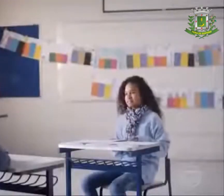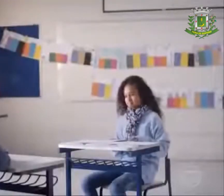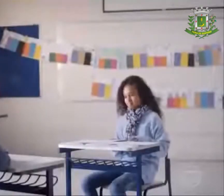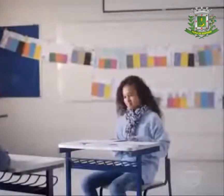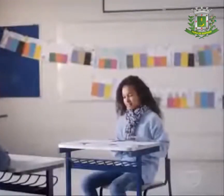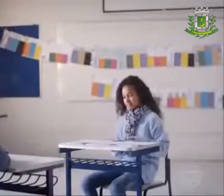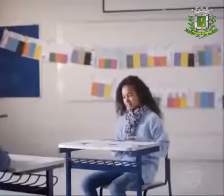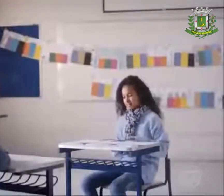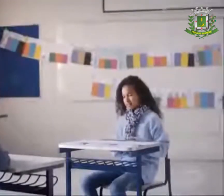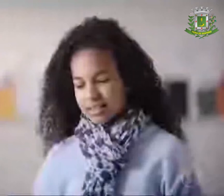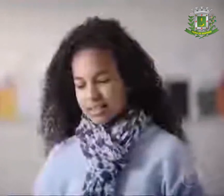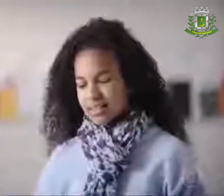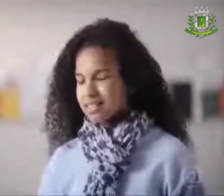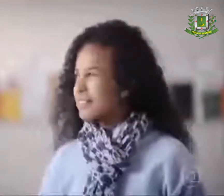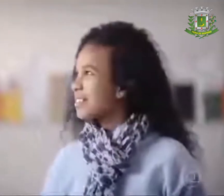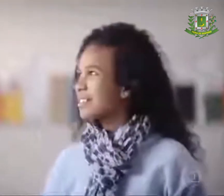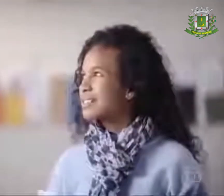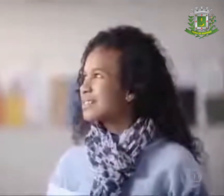isso olhando pra ela, tá bom?